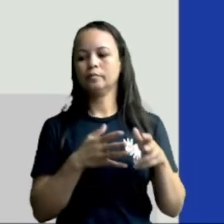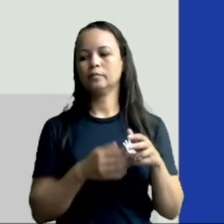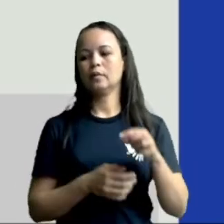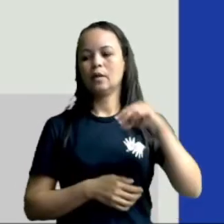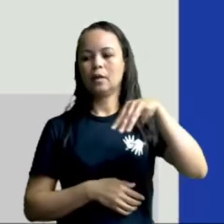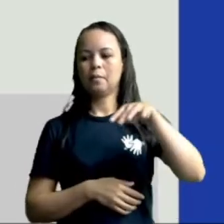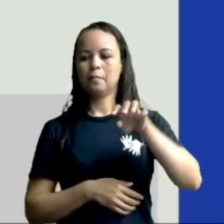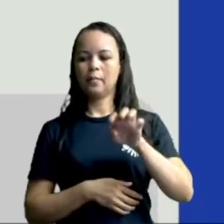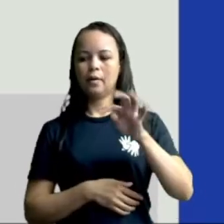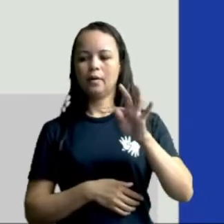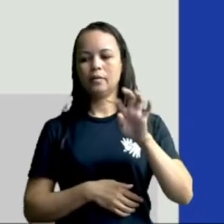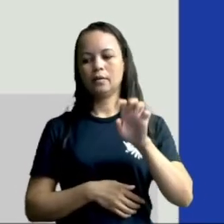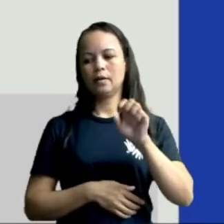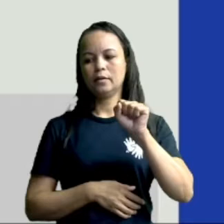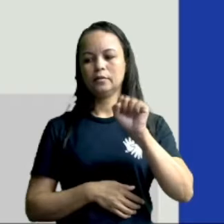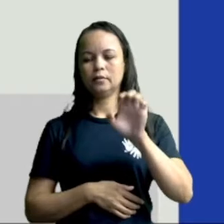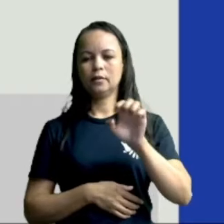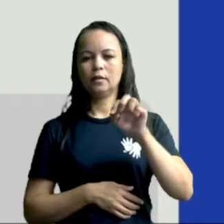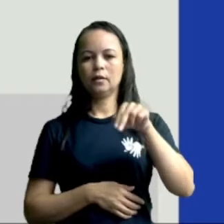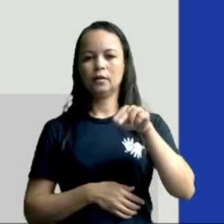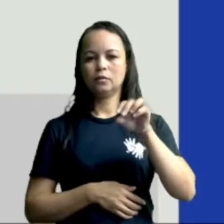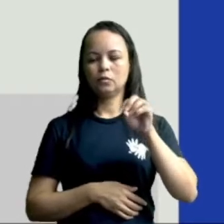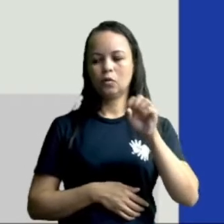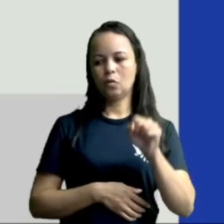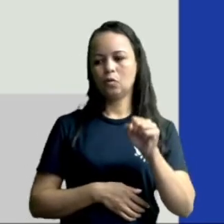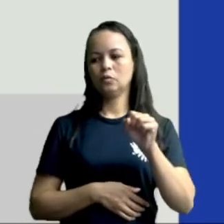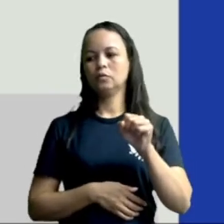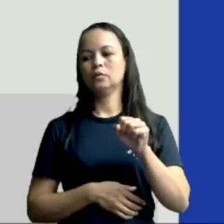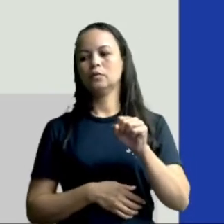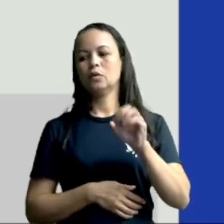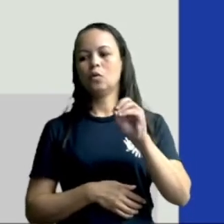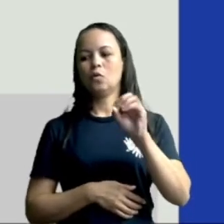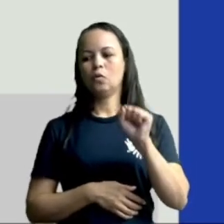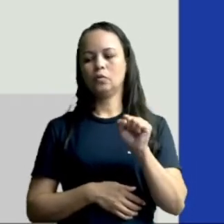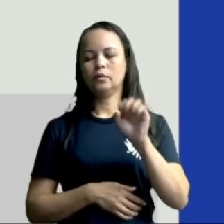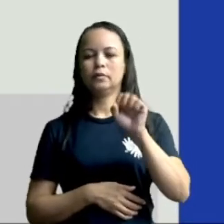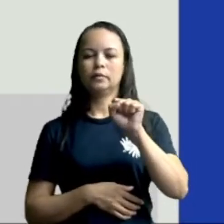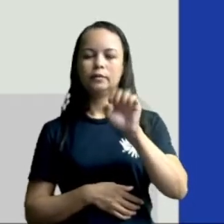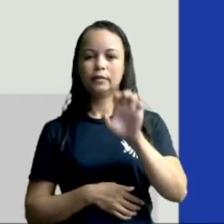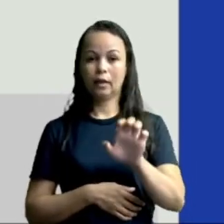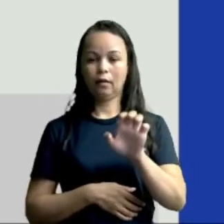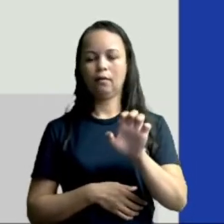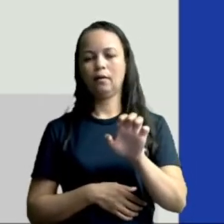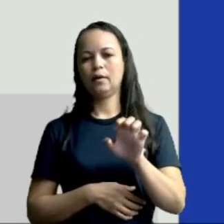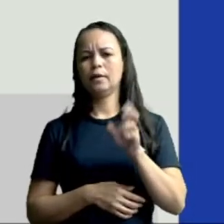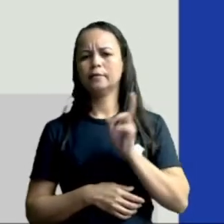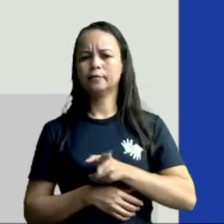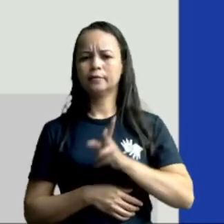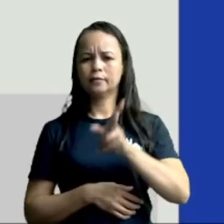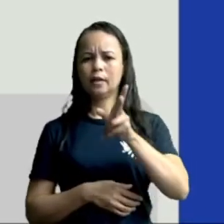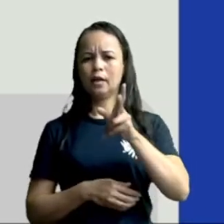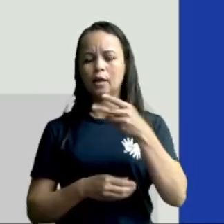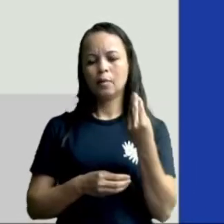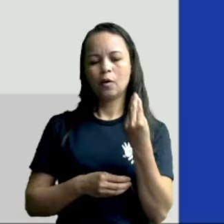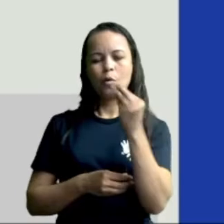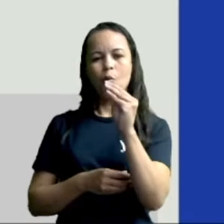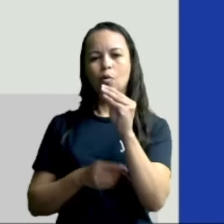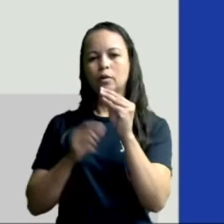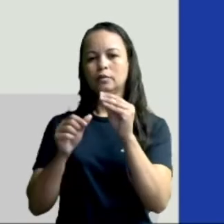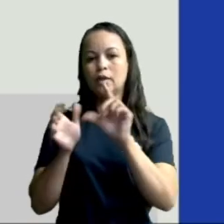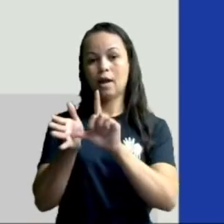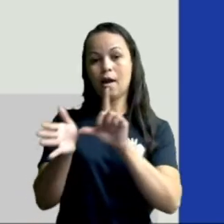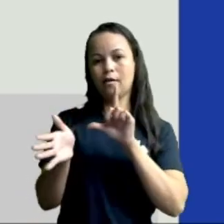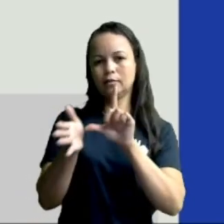me, te, se, nos, os y se siempre se coloca delante